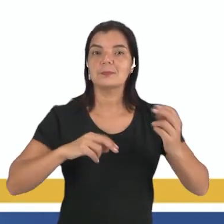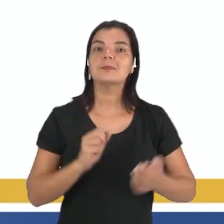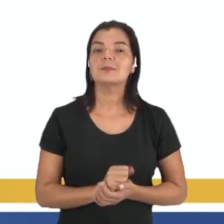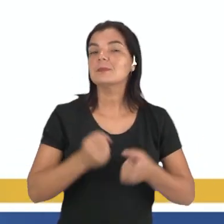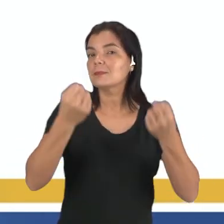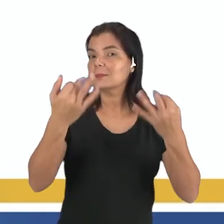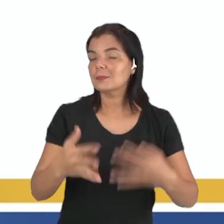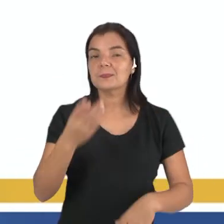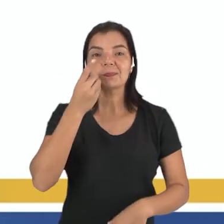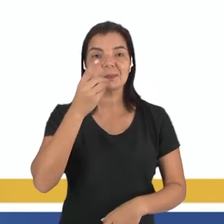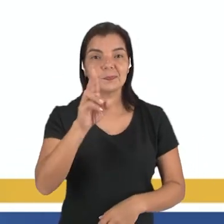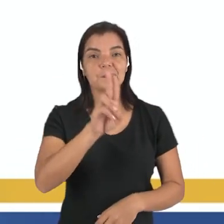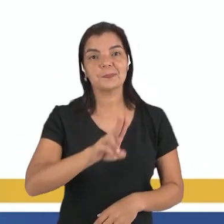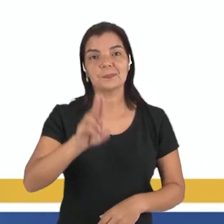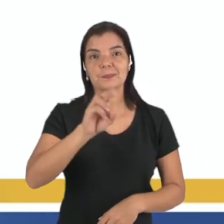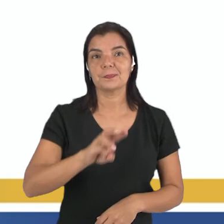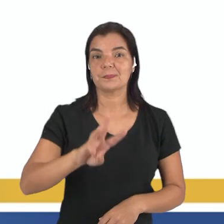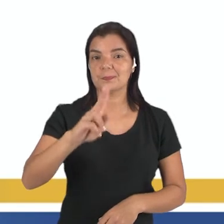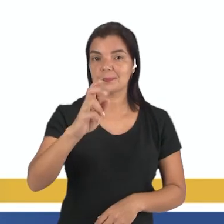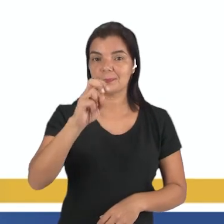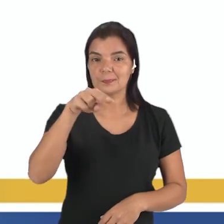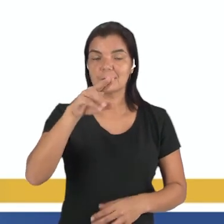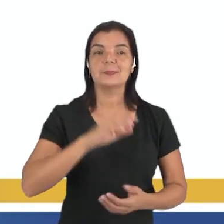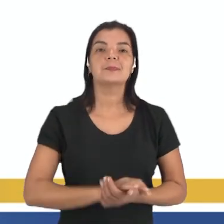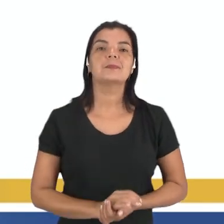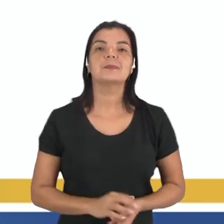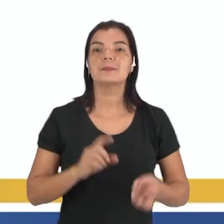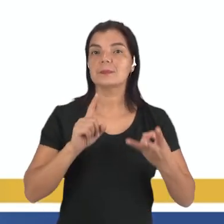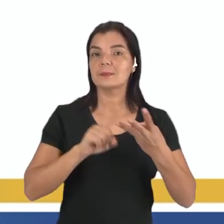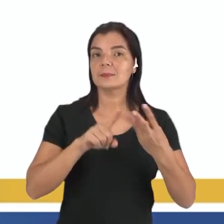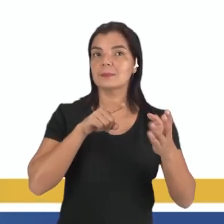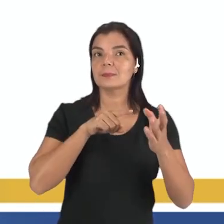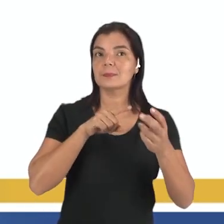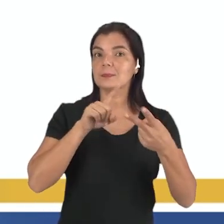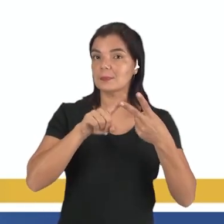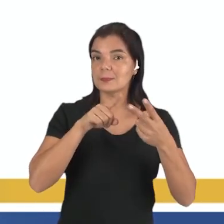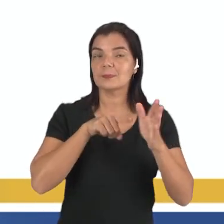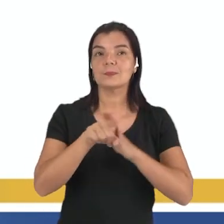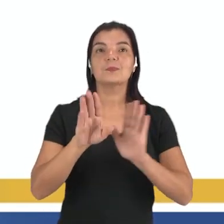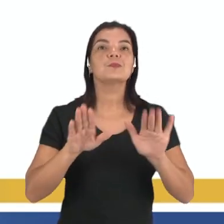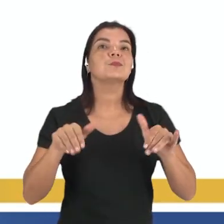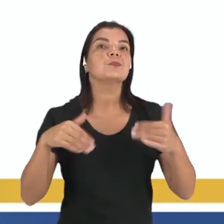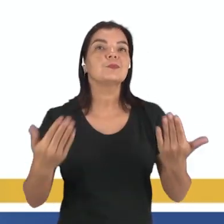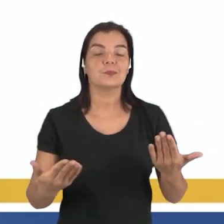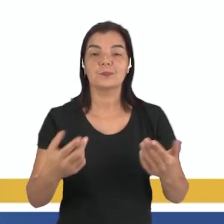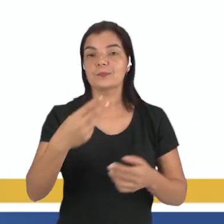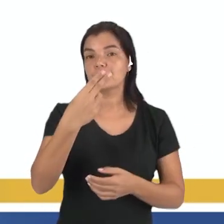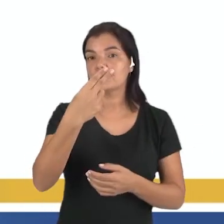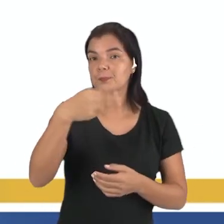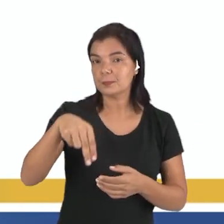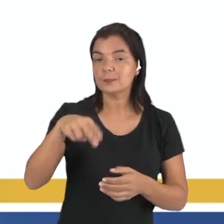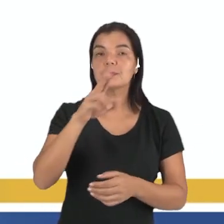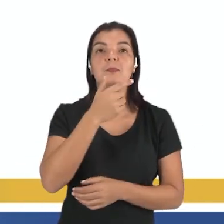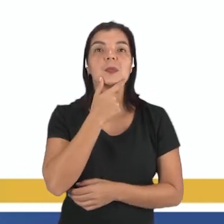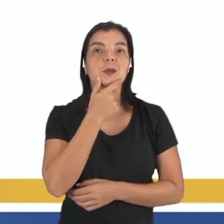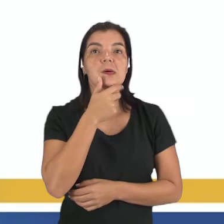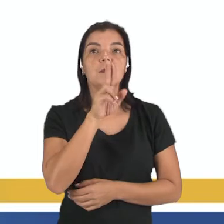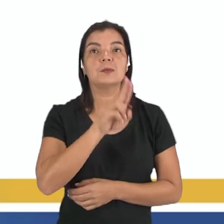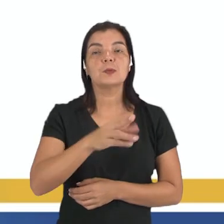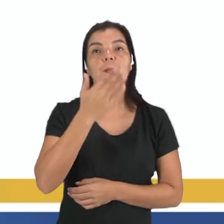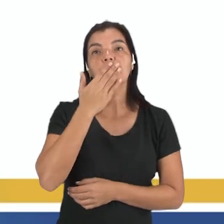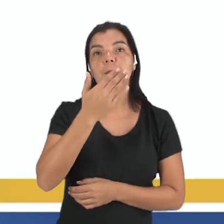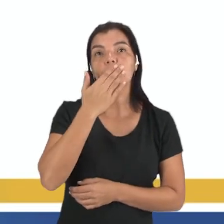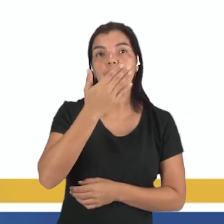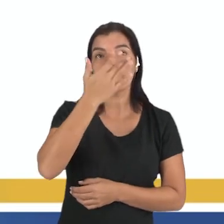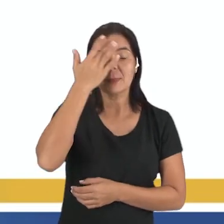falando sobre datas, usamos o when, certo? Vamos ver a 2 agora. Qual pronome em inglês usamos para pedir